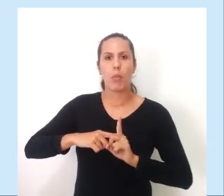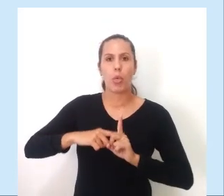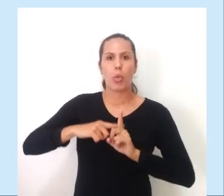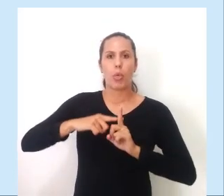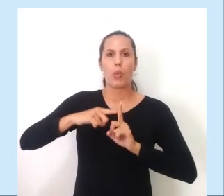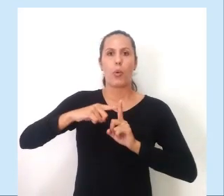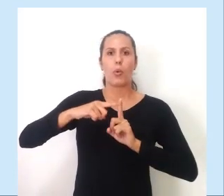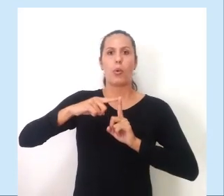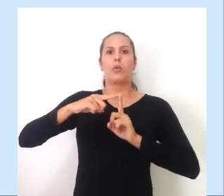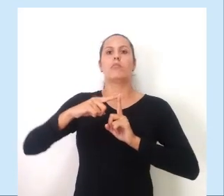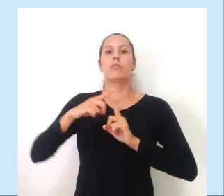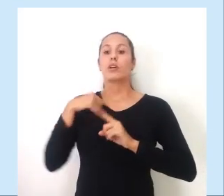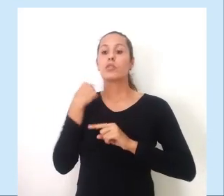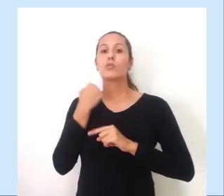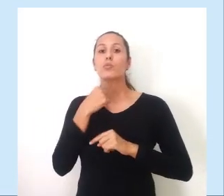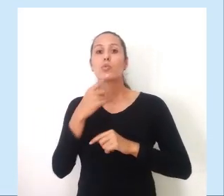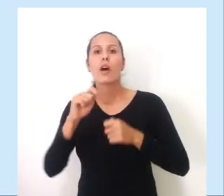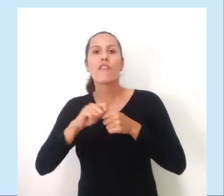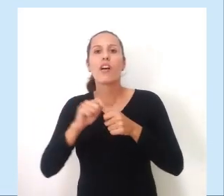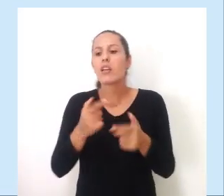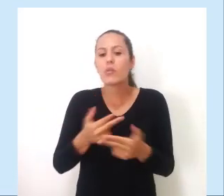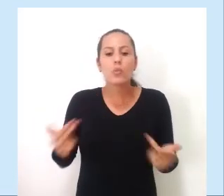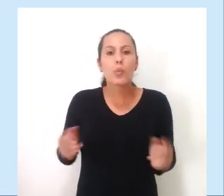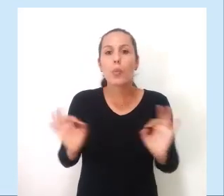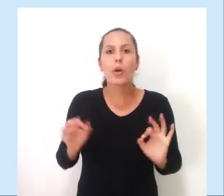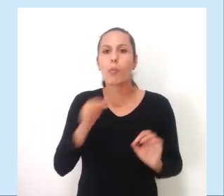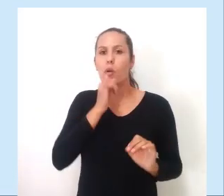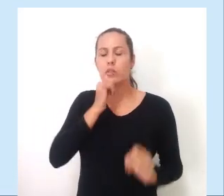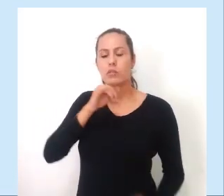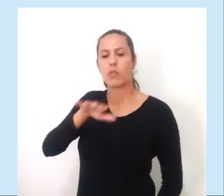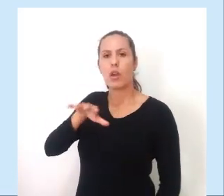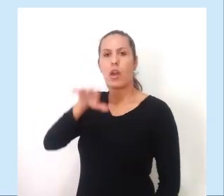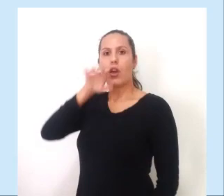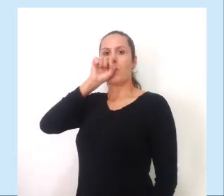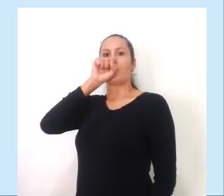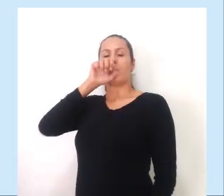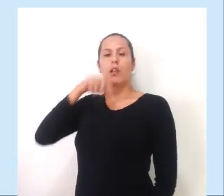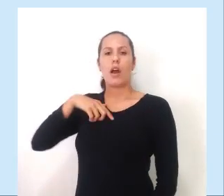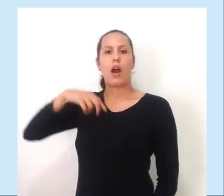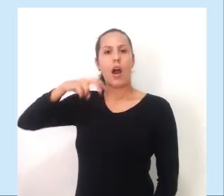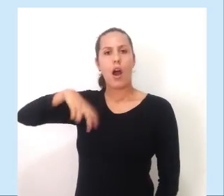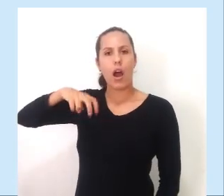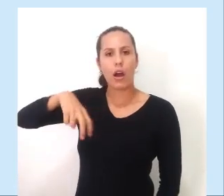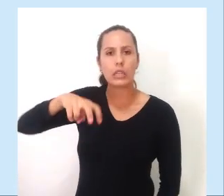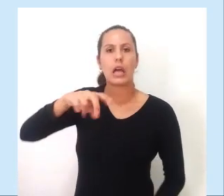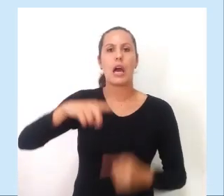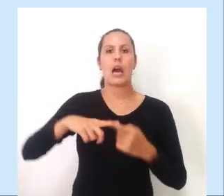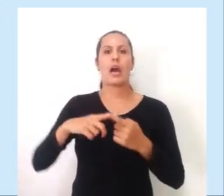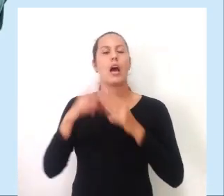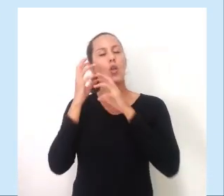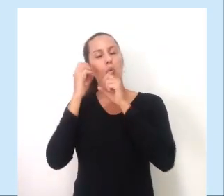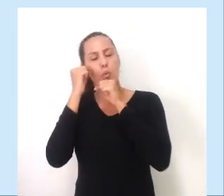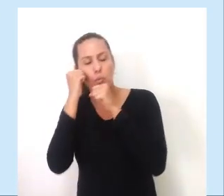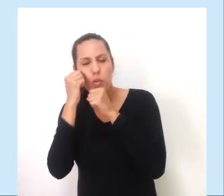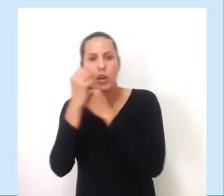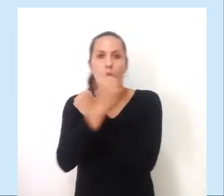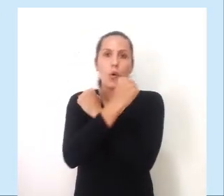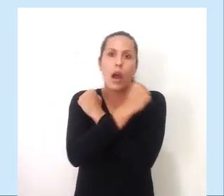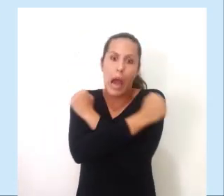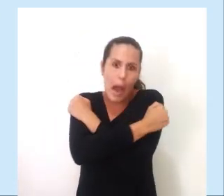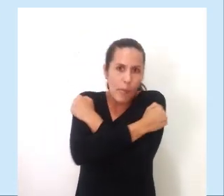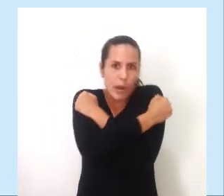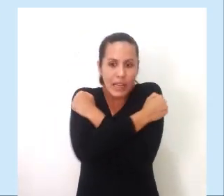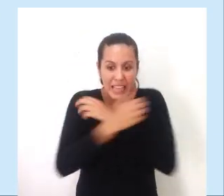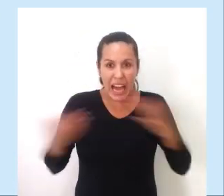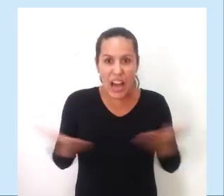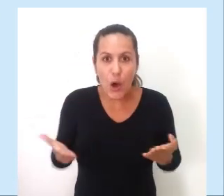e não executamos as atividades, como, por exemplo, respirar, andar, dormir, correr, abraçar. Abraçar